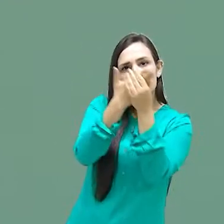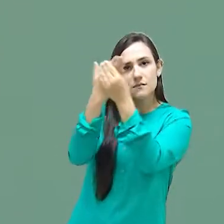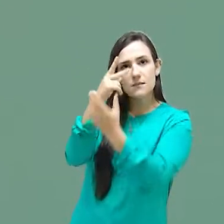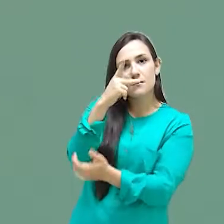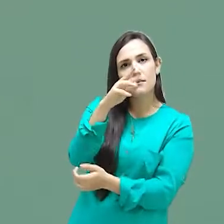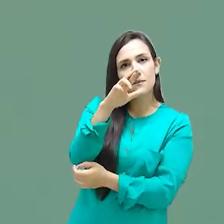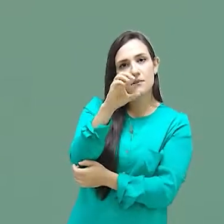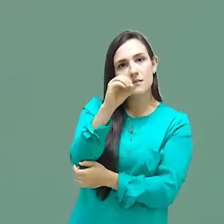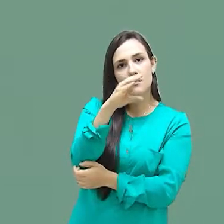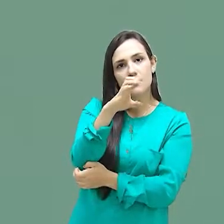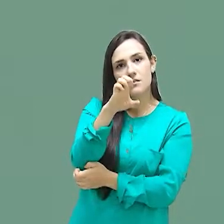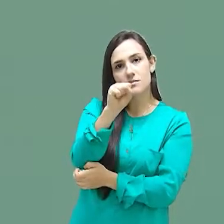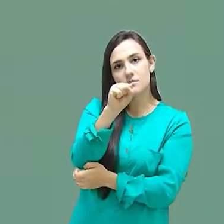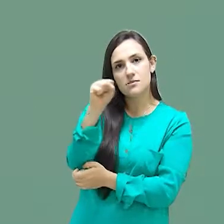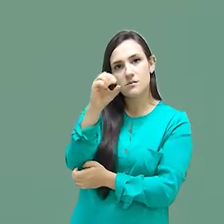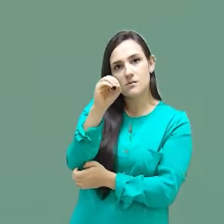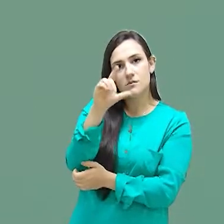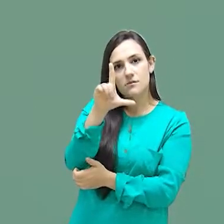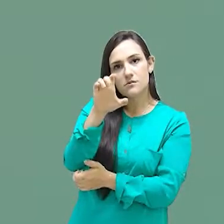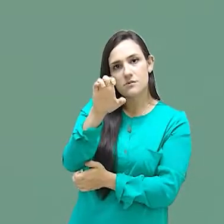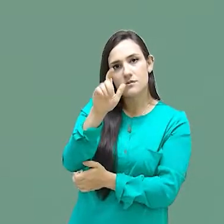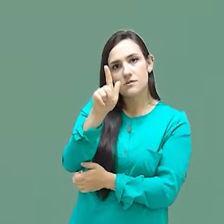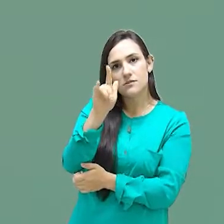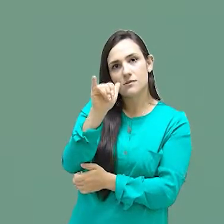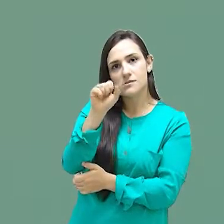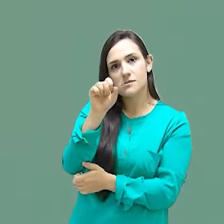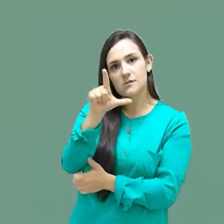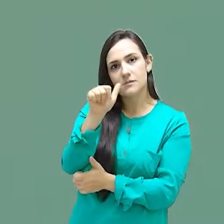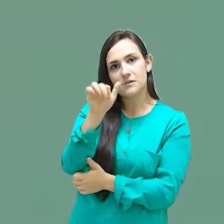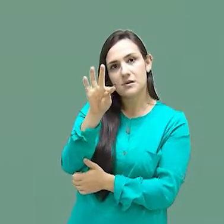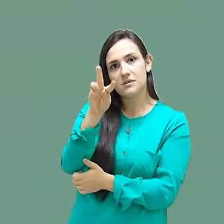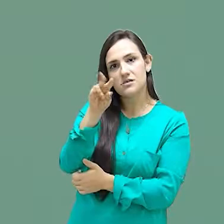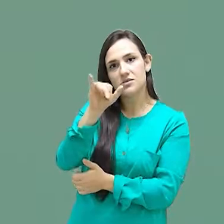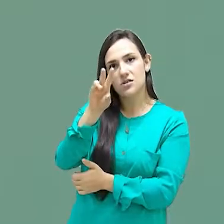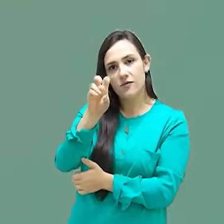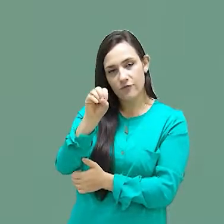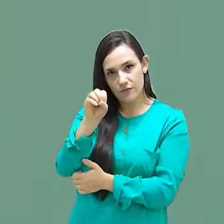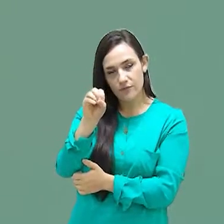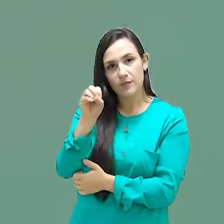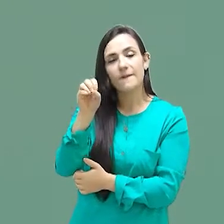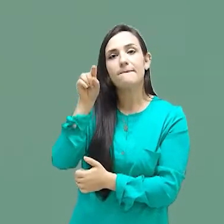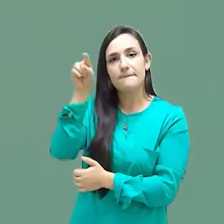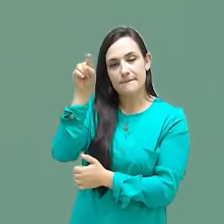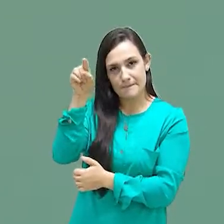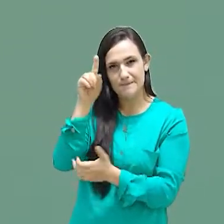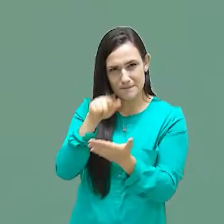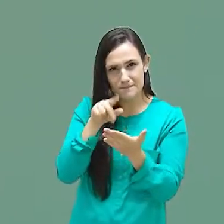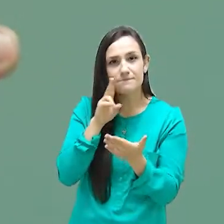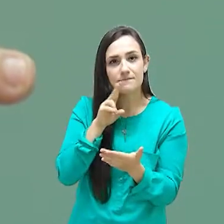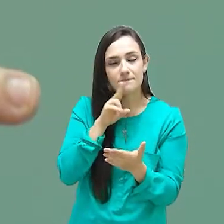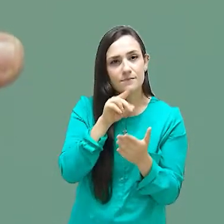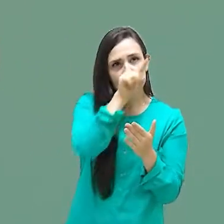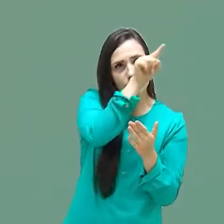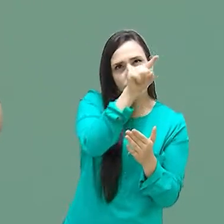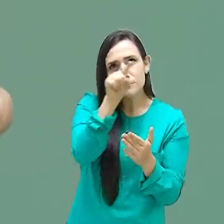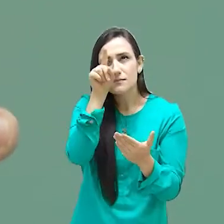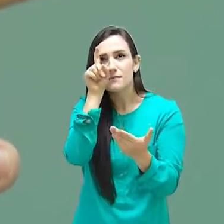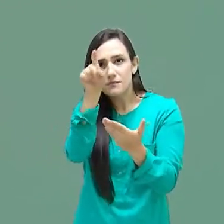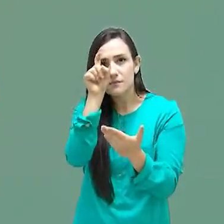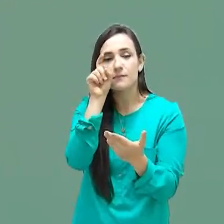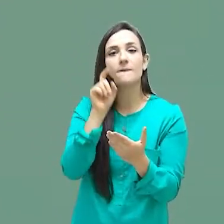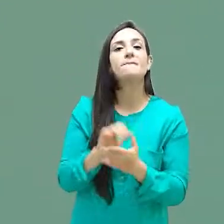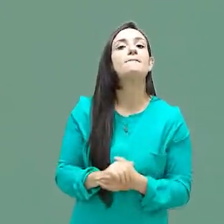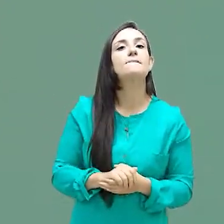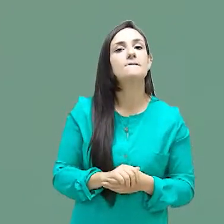a da acessibilidade. E essa aqui, Processo Legislativo. Processo Consolidações. Vamos dar um